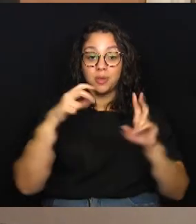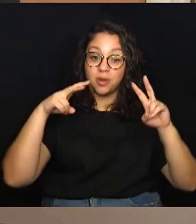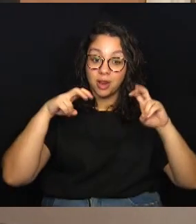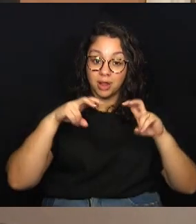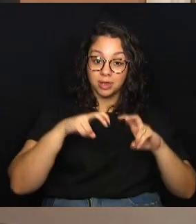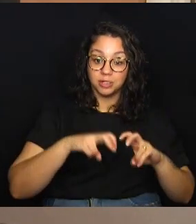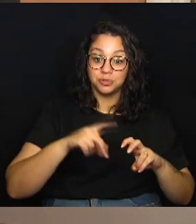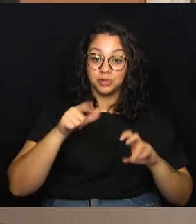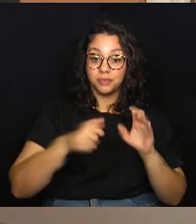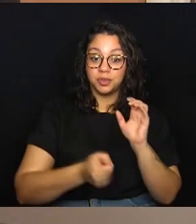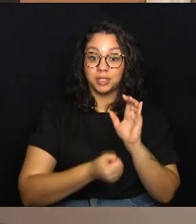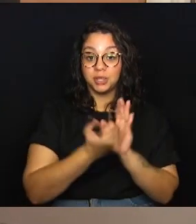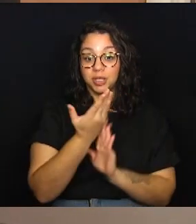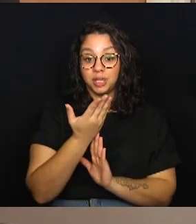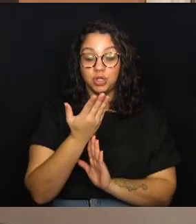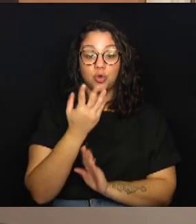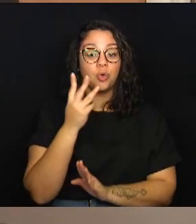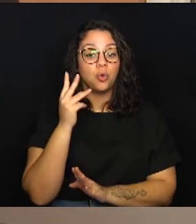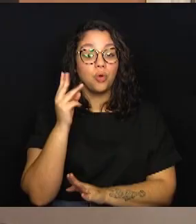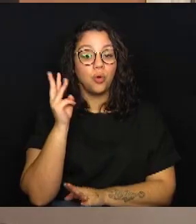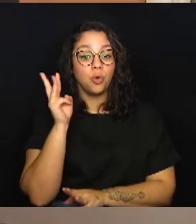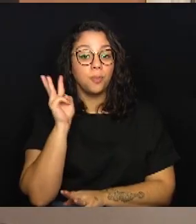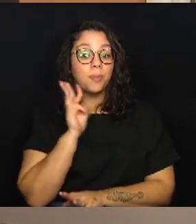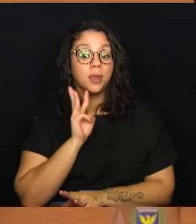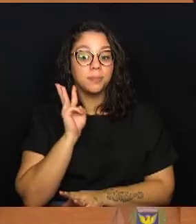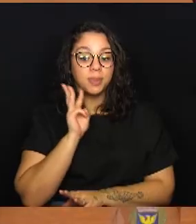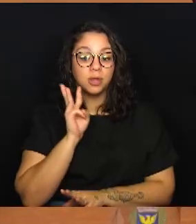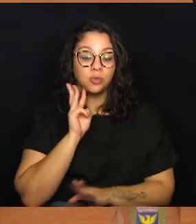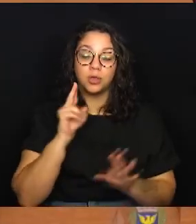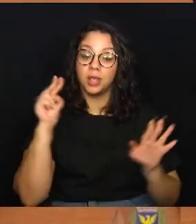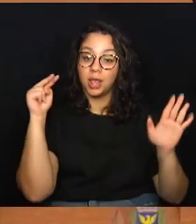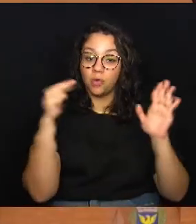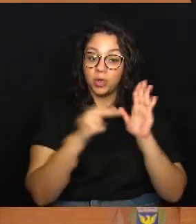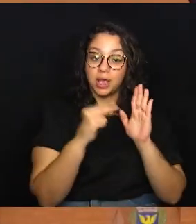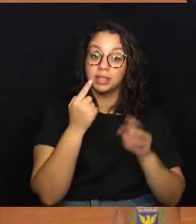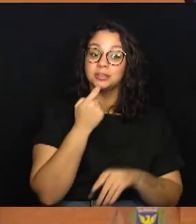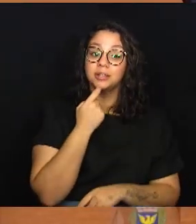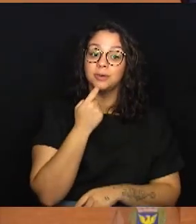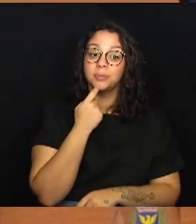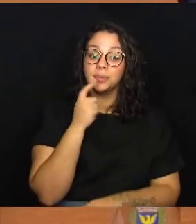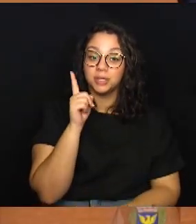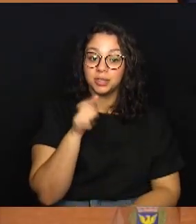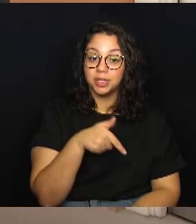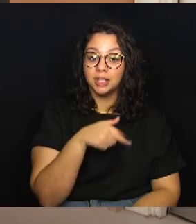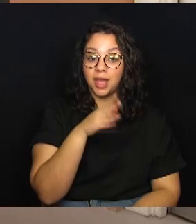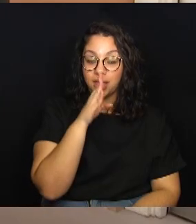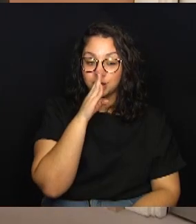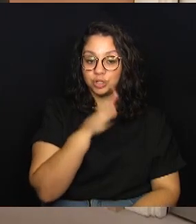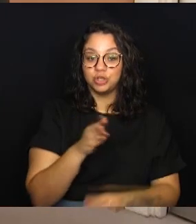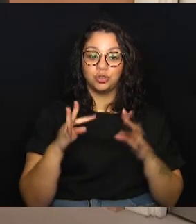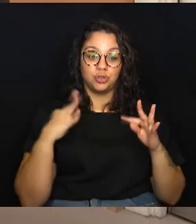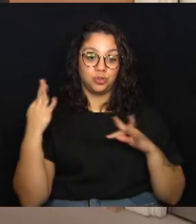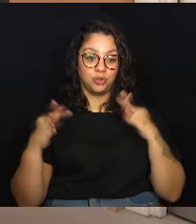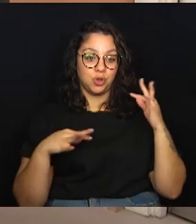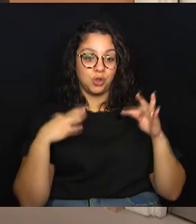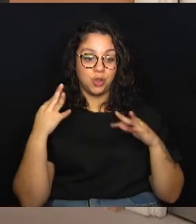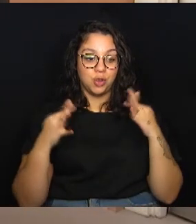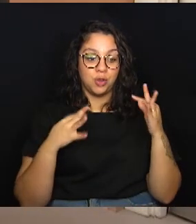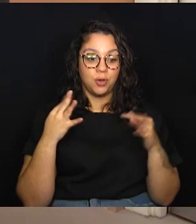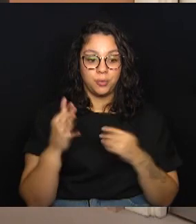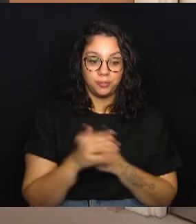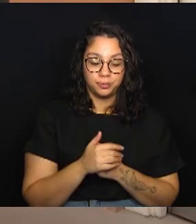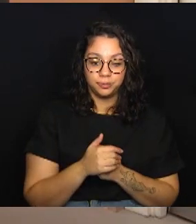analisado foi de autoria do vereador permínio Monteiro que reconhece o município de Campinas como destino turístico